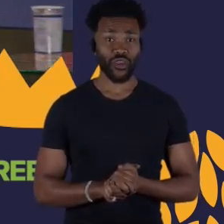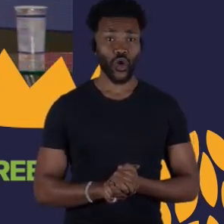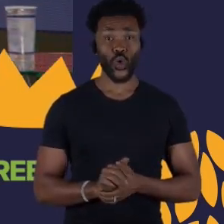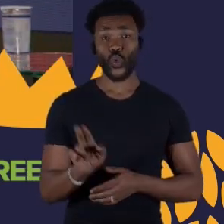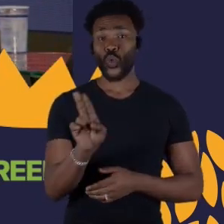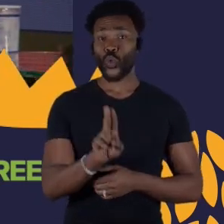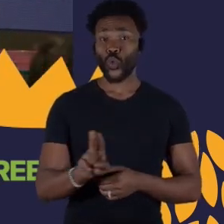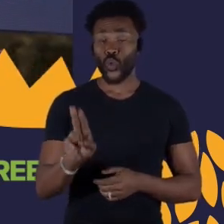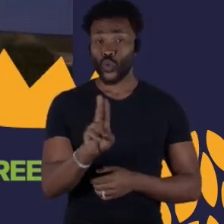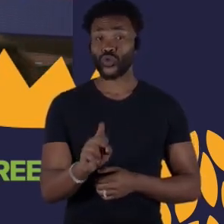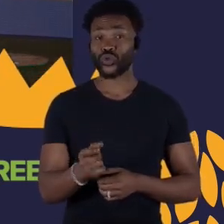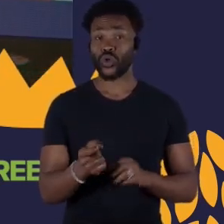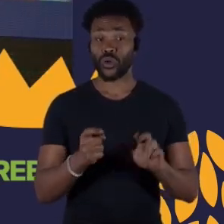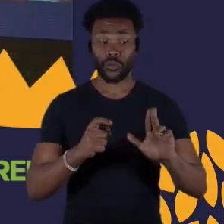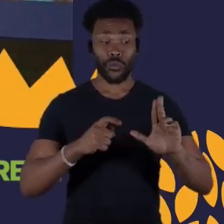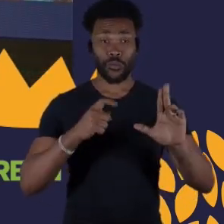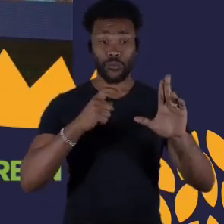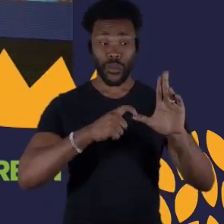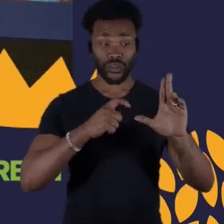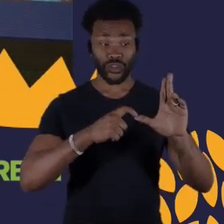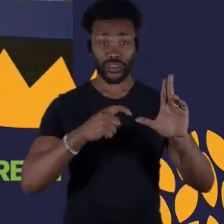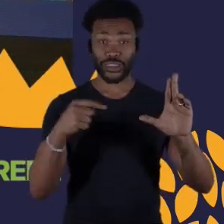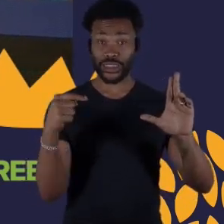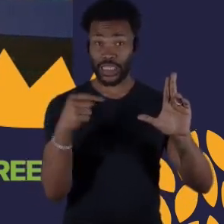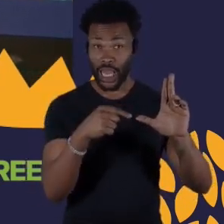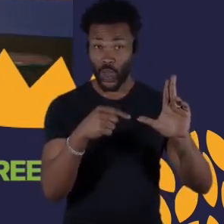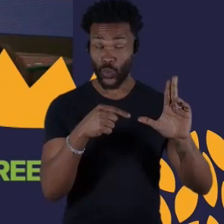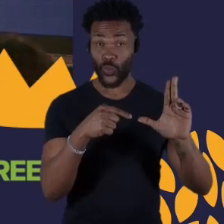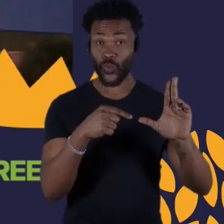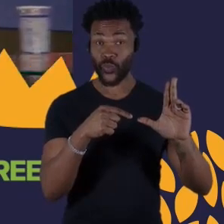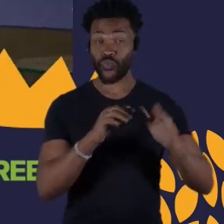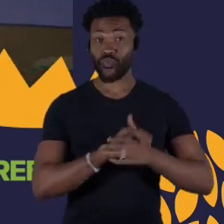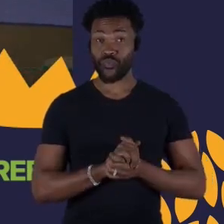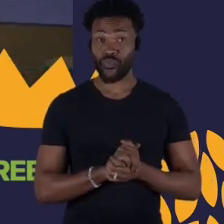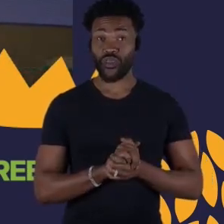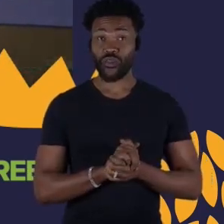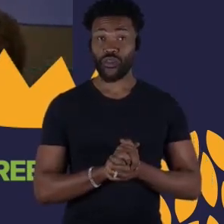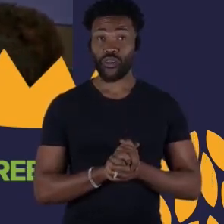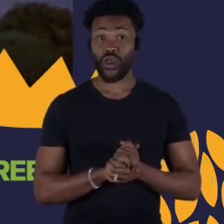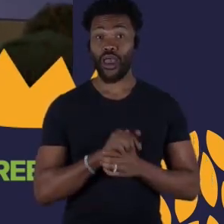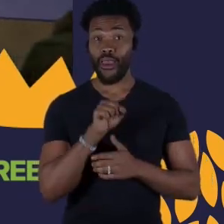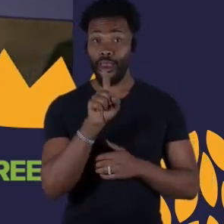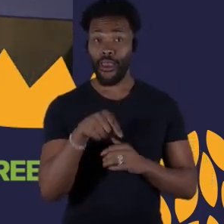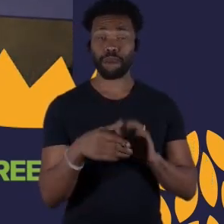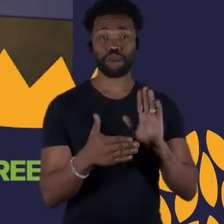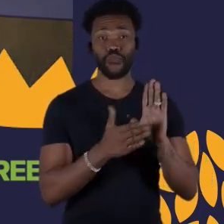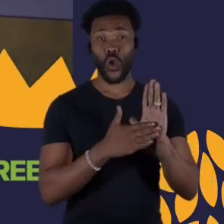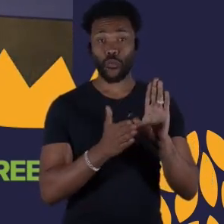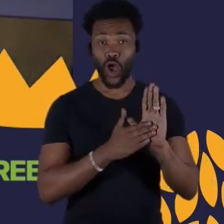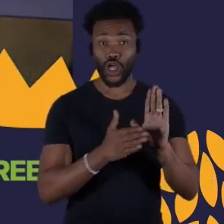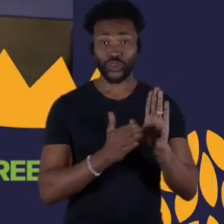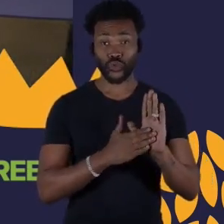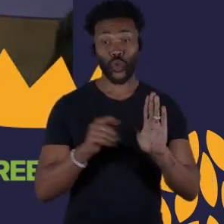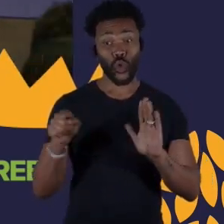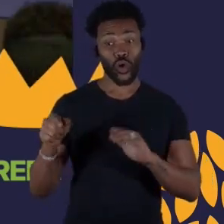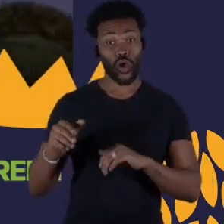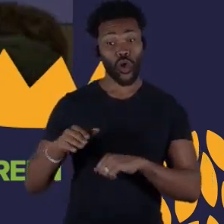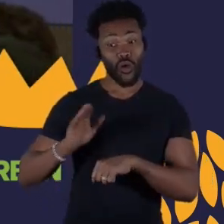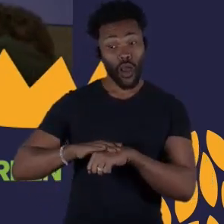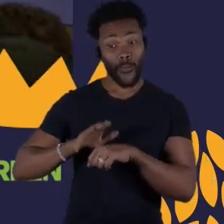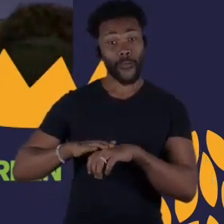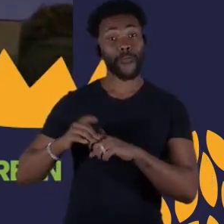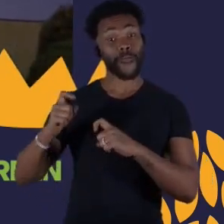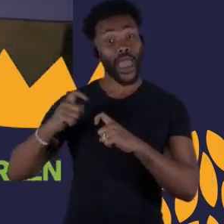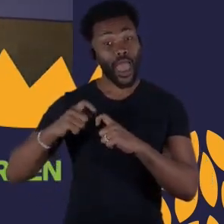Uso medicinal é sentido, é o propósito. Isso faz médico. Tem que fazer